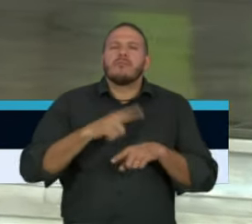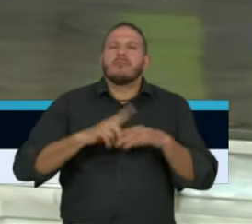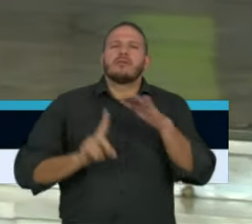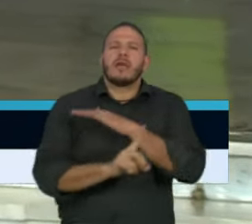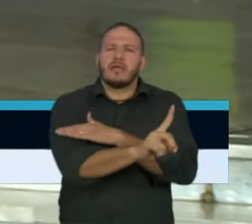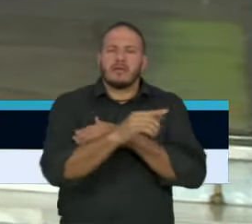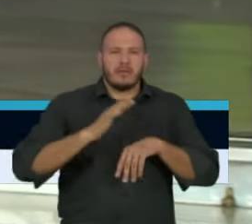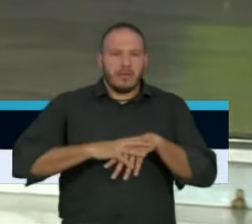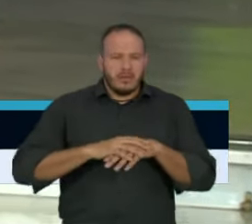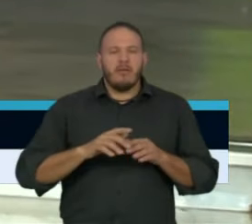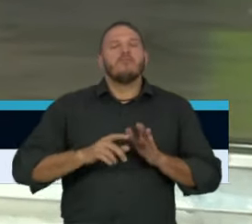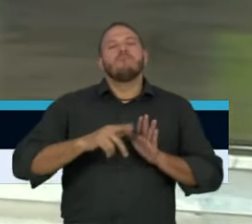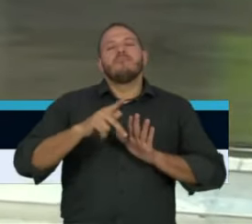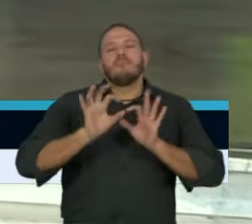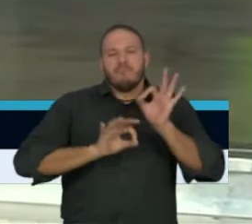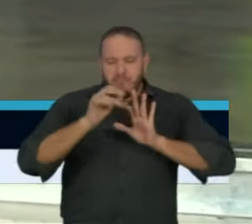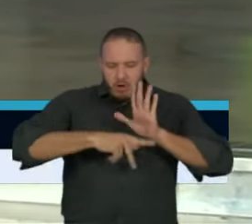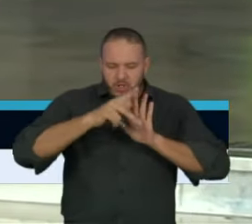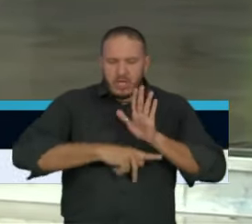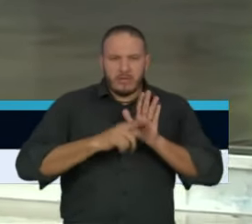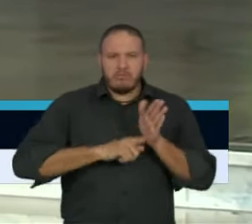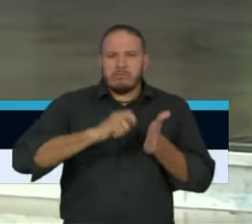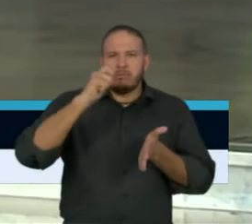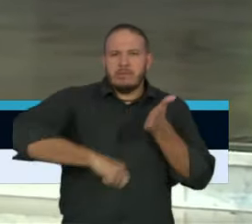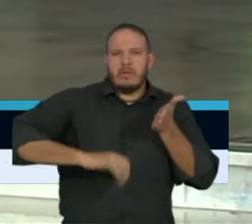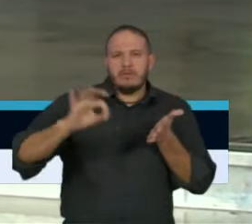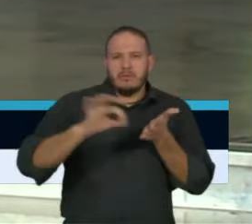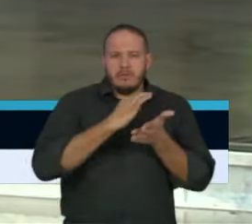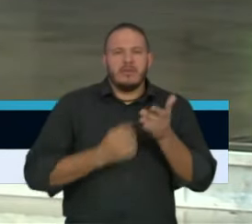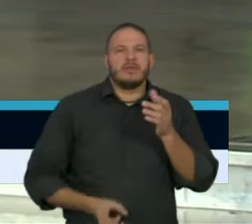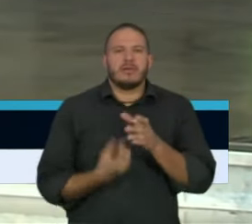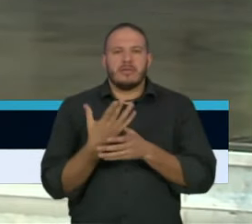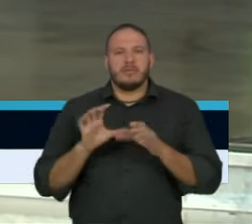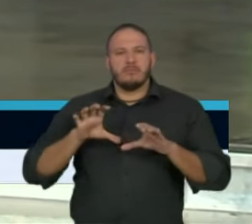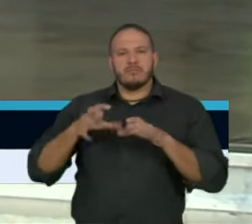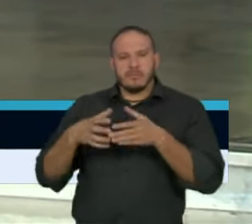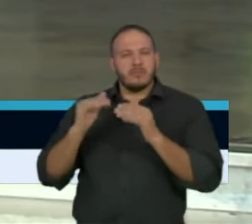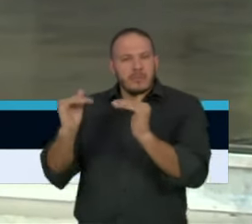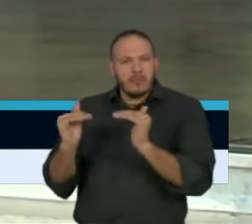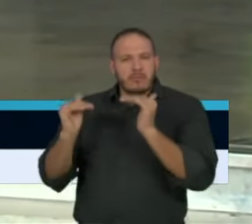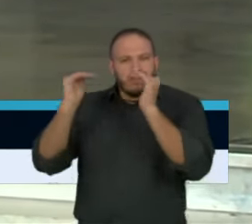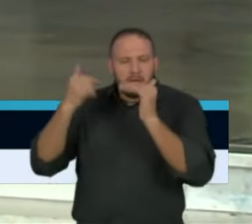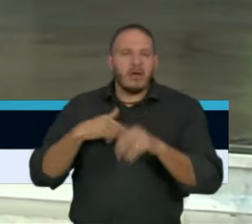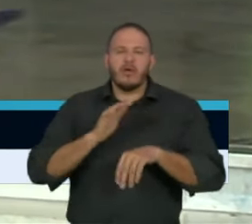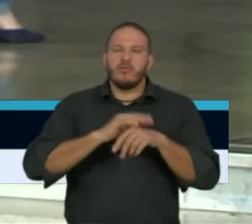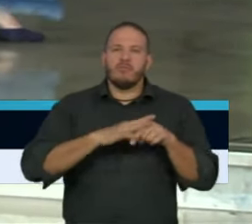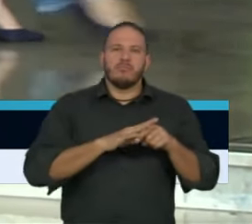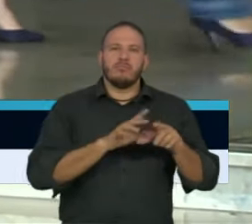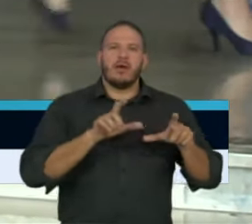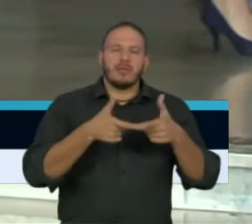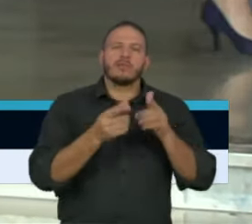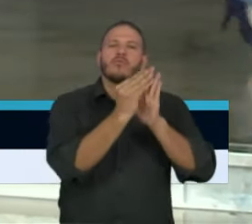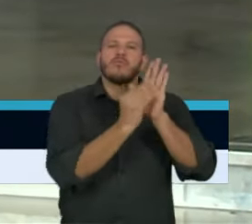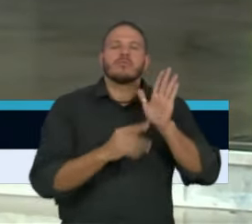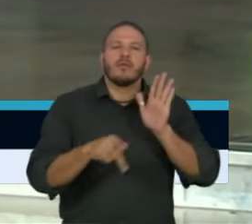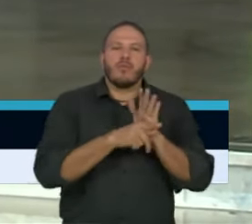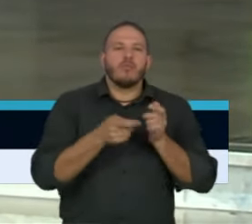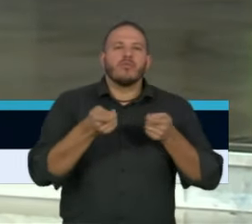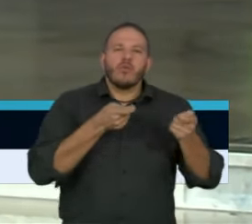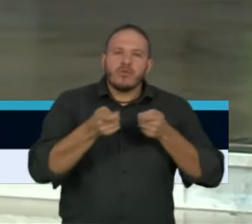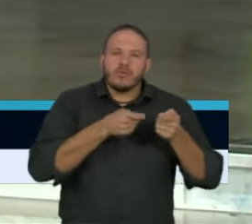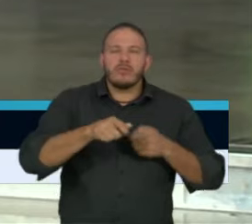projeto sancionado pelo prefeito que cria uma instância superior ao órgão, de certa forma, não esvazia as atribuições da Controladoria-Geral